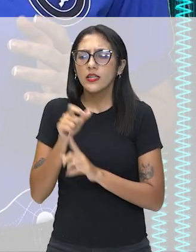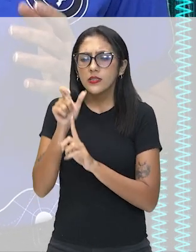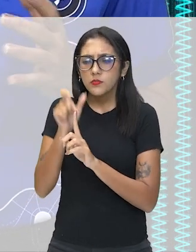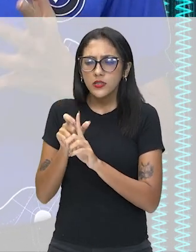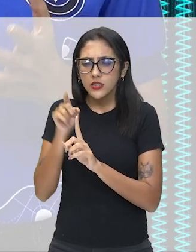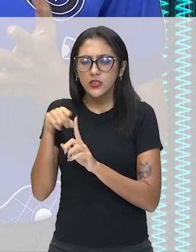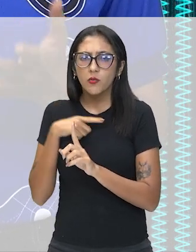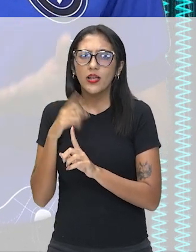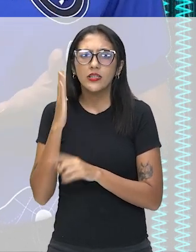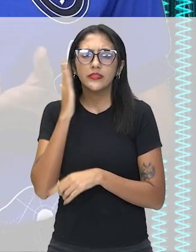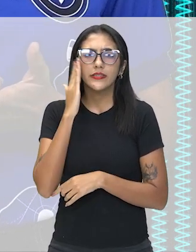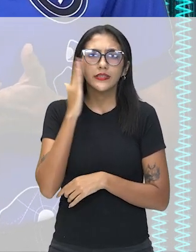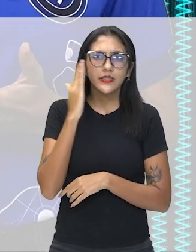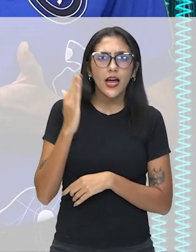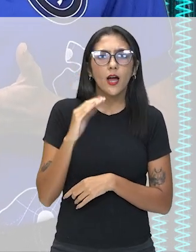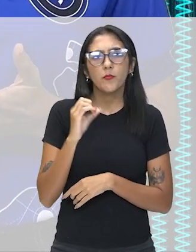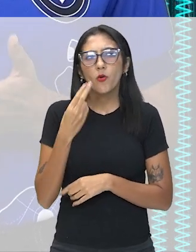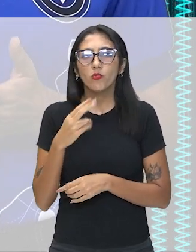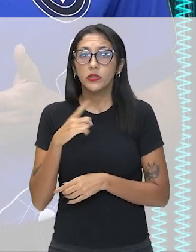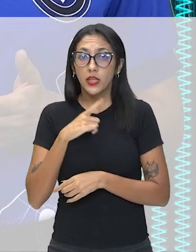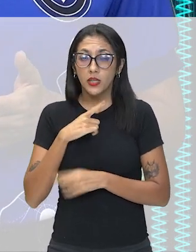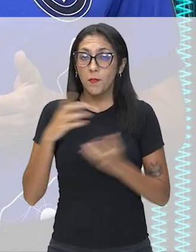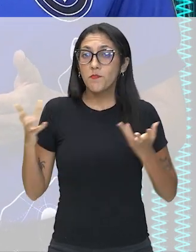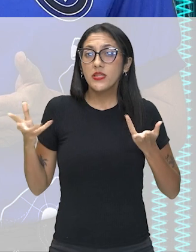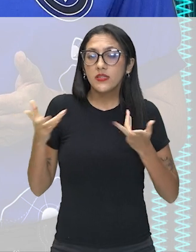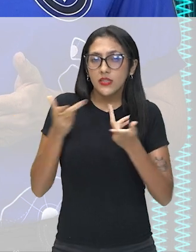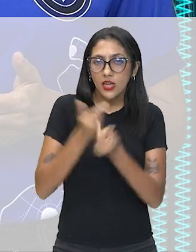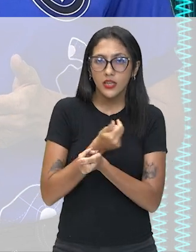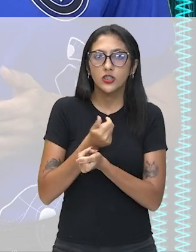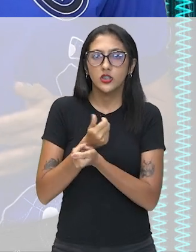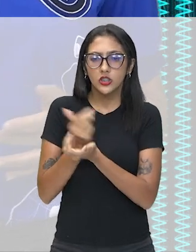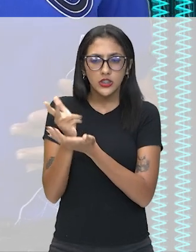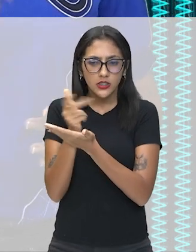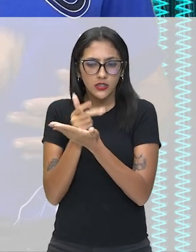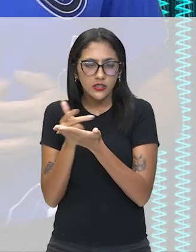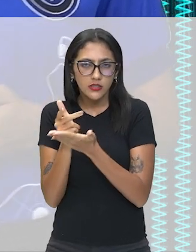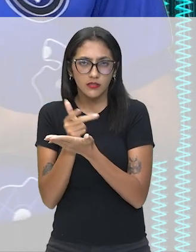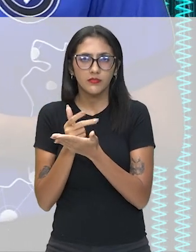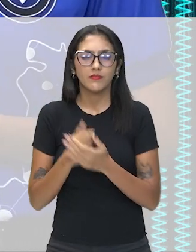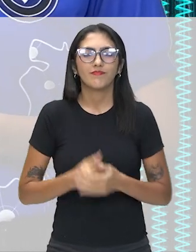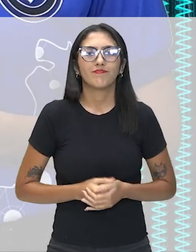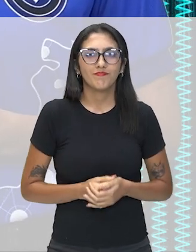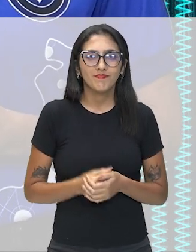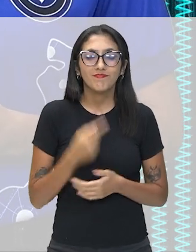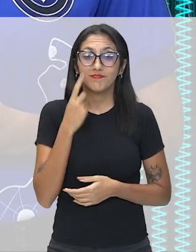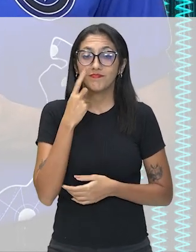habilidade de draw, desenhar? Então, sempre nessa ordem. Vamos ver mais um.